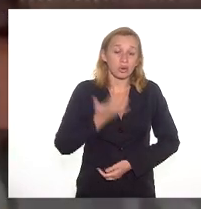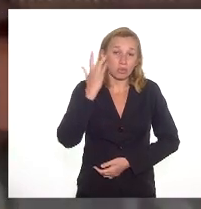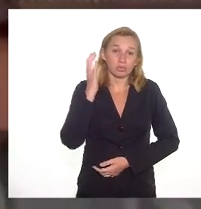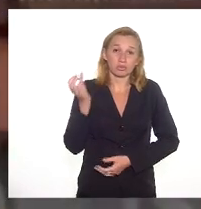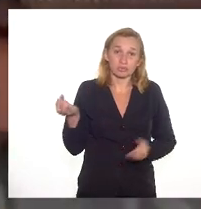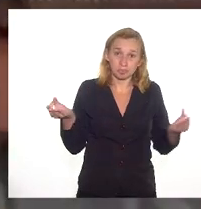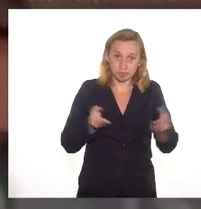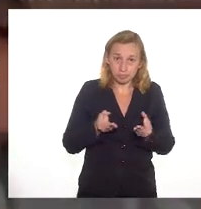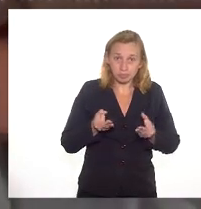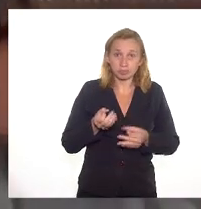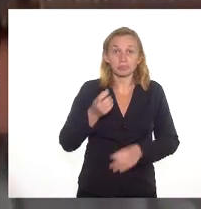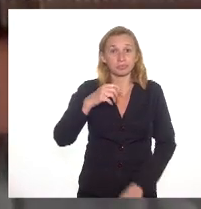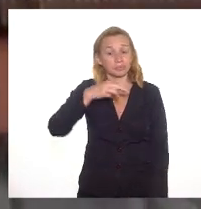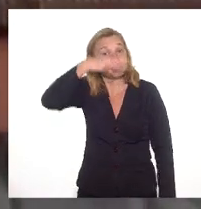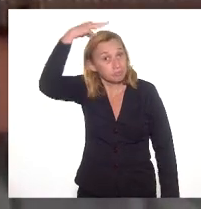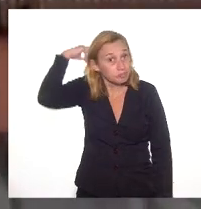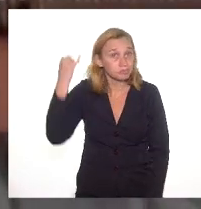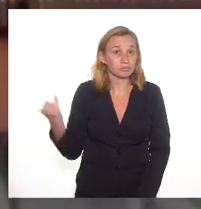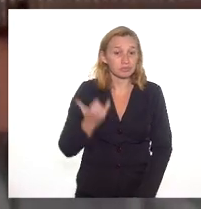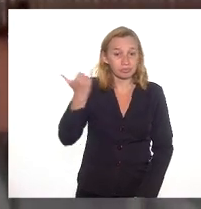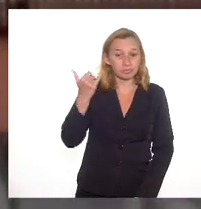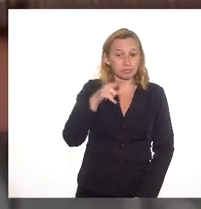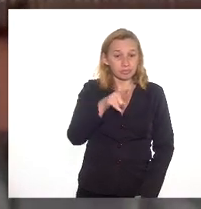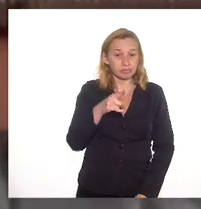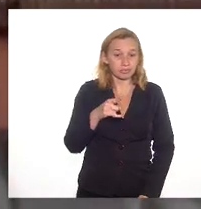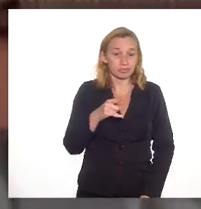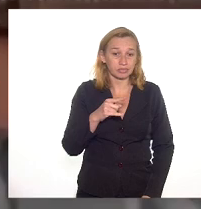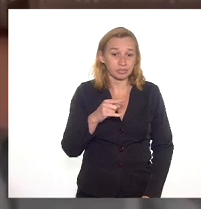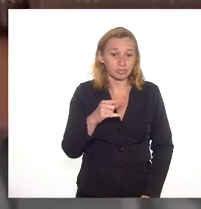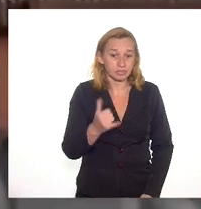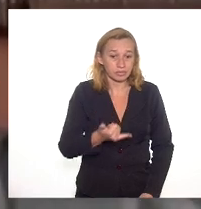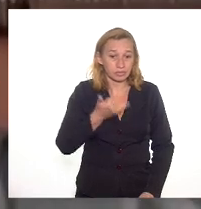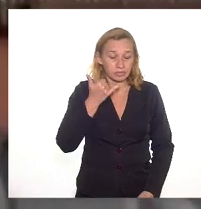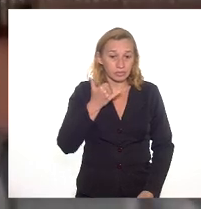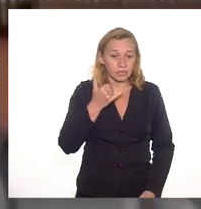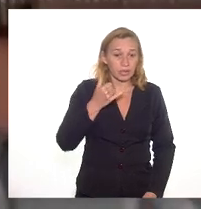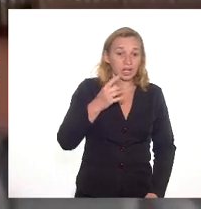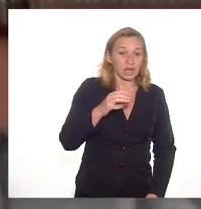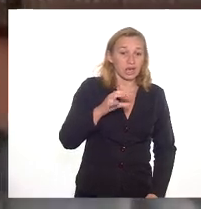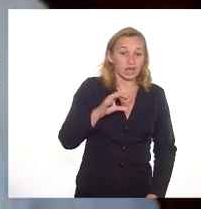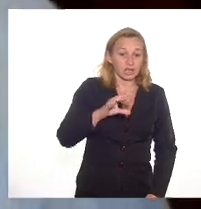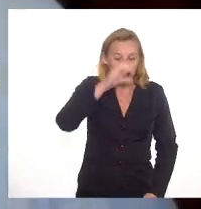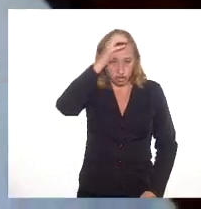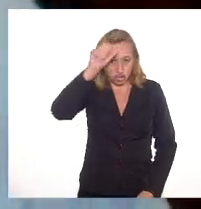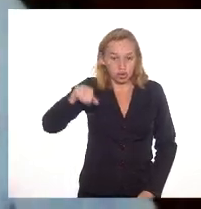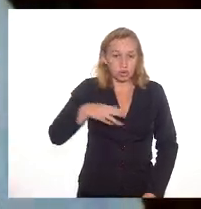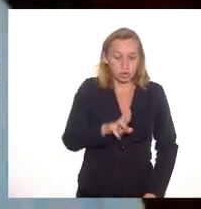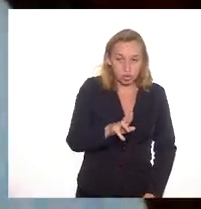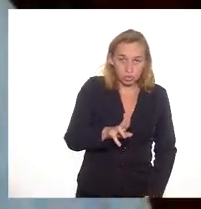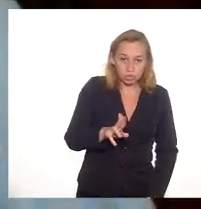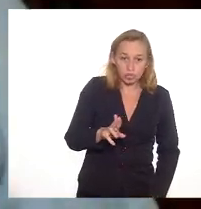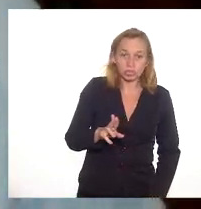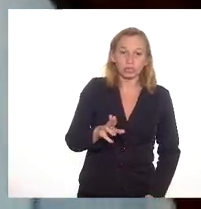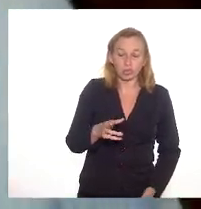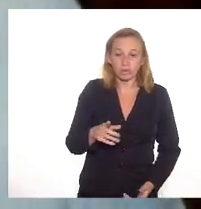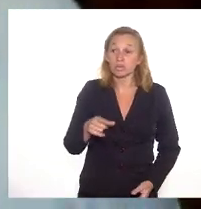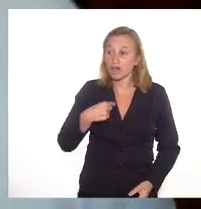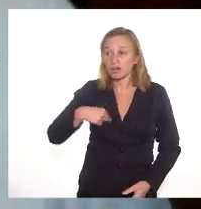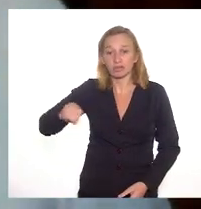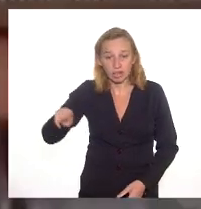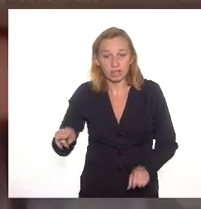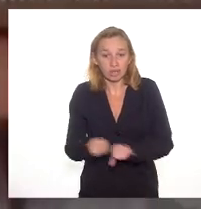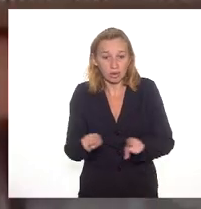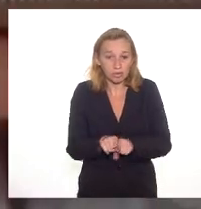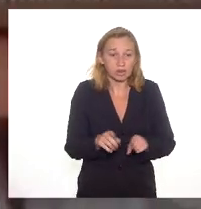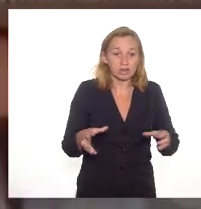ótimo, Márcio. Eu acho importante, inclusive, para você acionar, né? Tia Ju, Rosane Félix. Tia Ju estava lá. Presidem aí as comissões